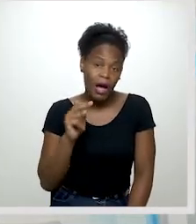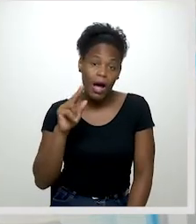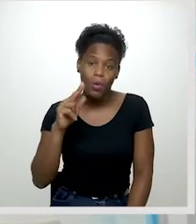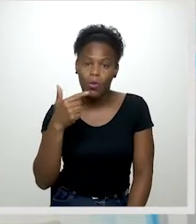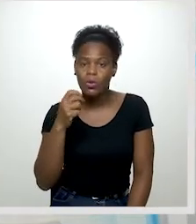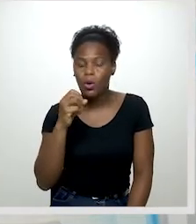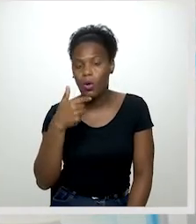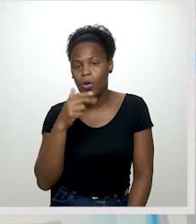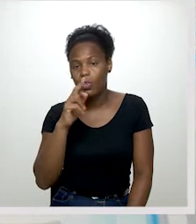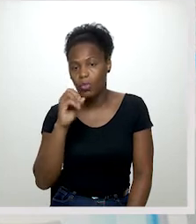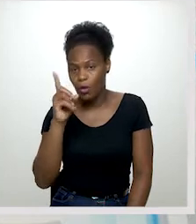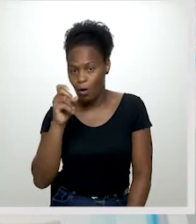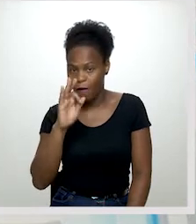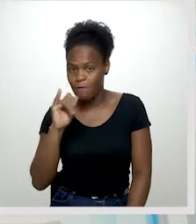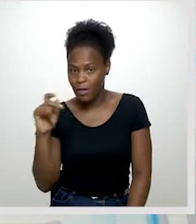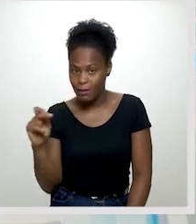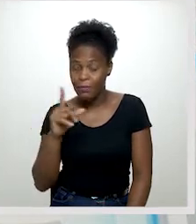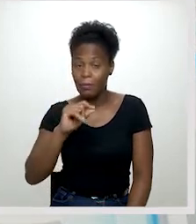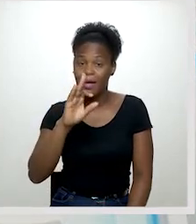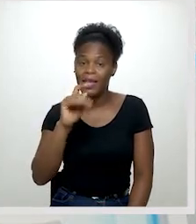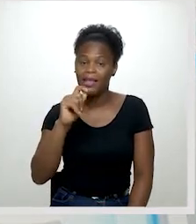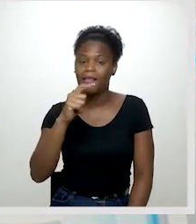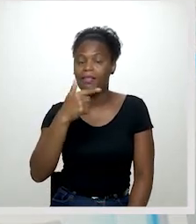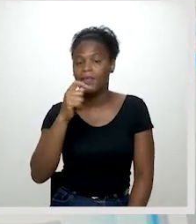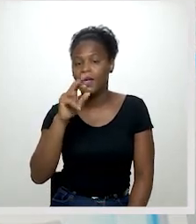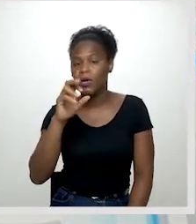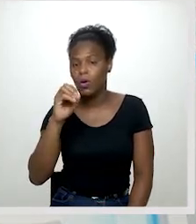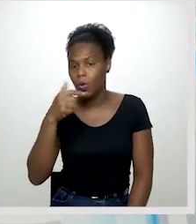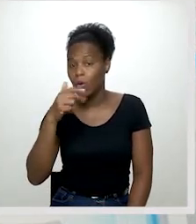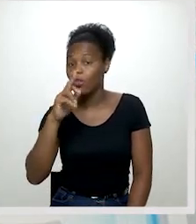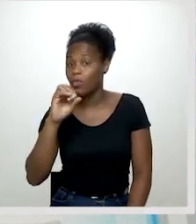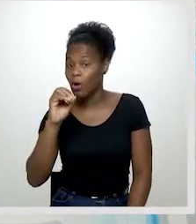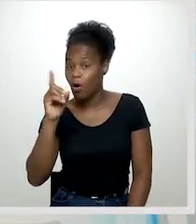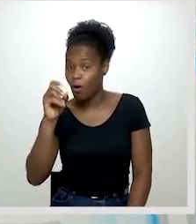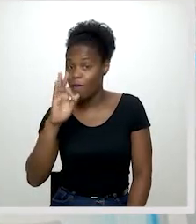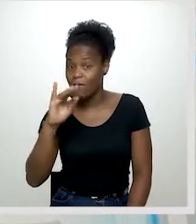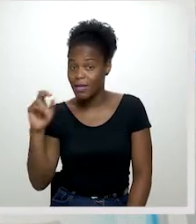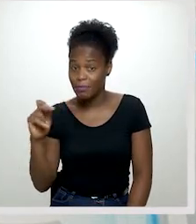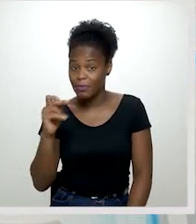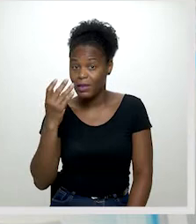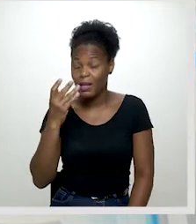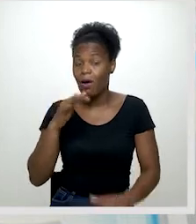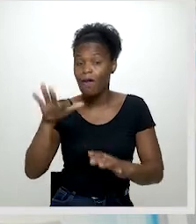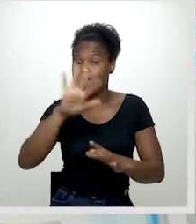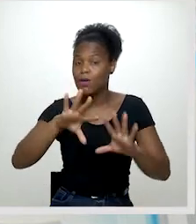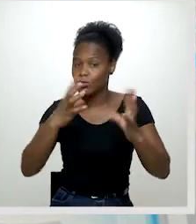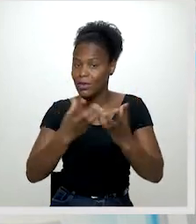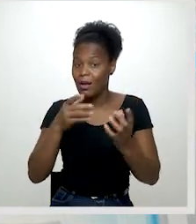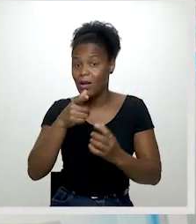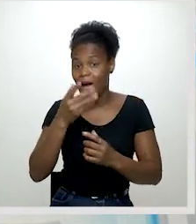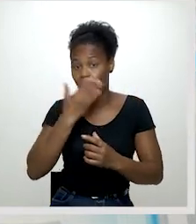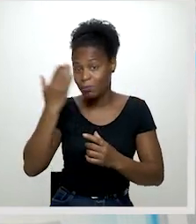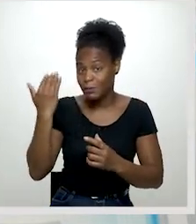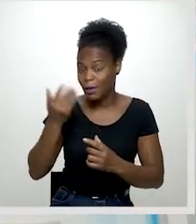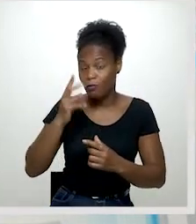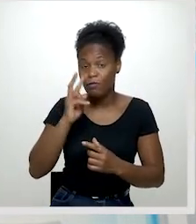uma forma geral, todos nós sabemos que na aula passada aprendemos essas teorias, porque essas teorias